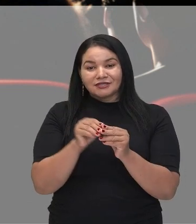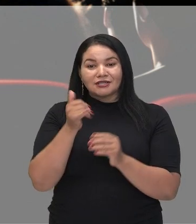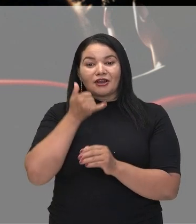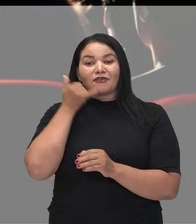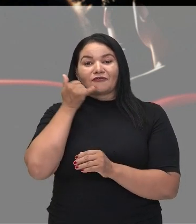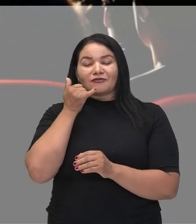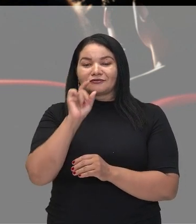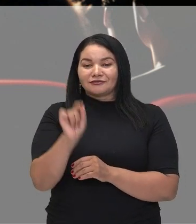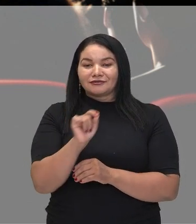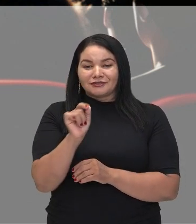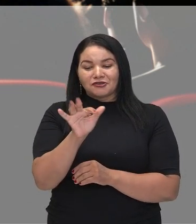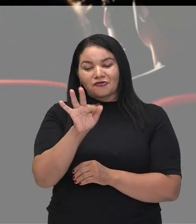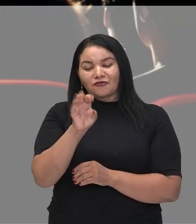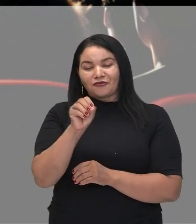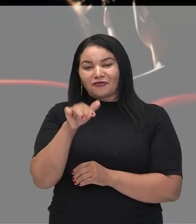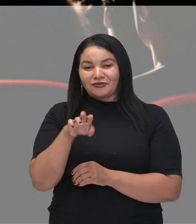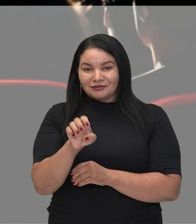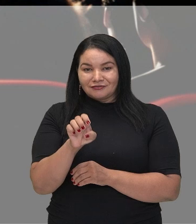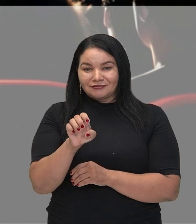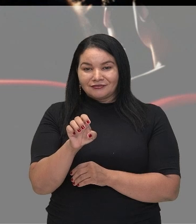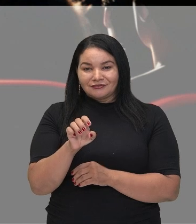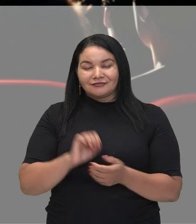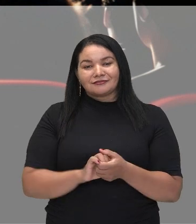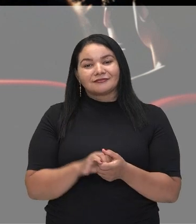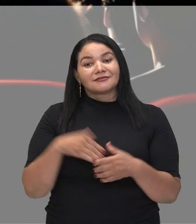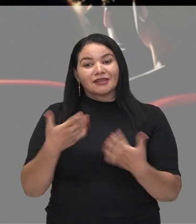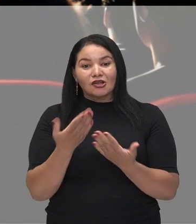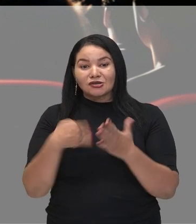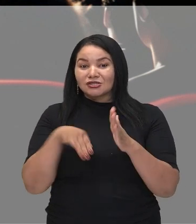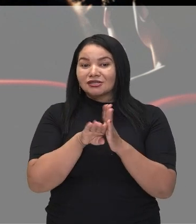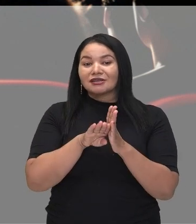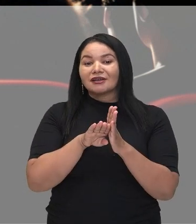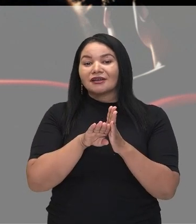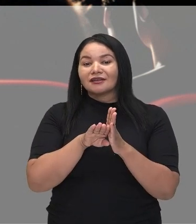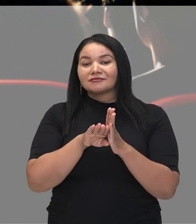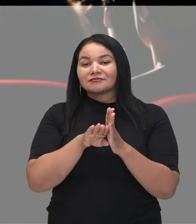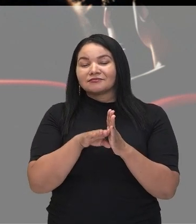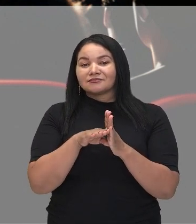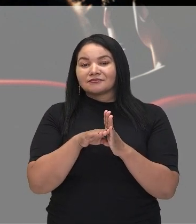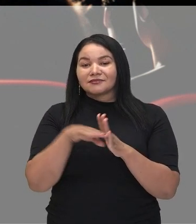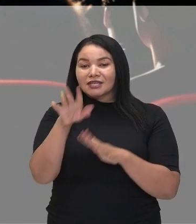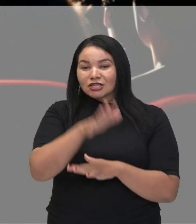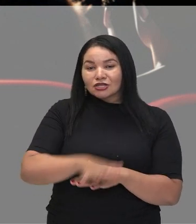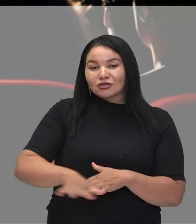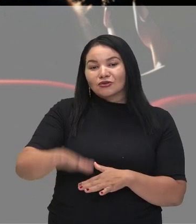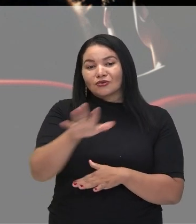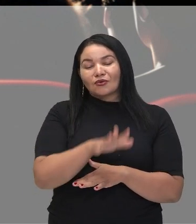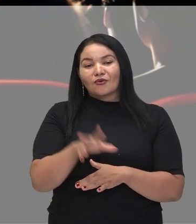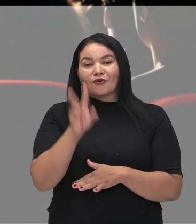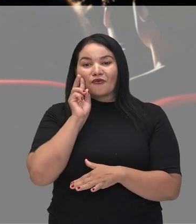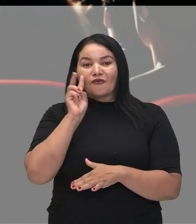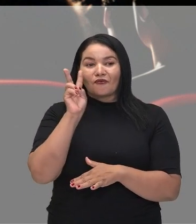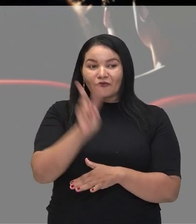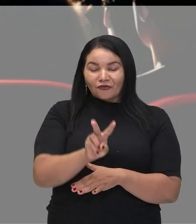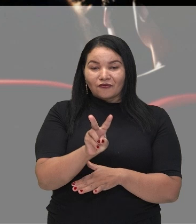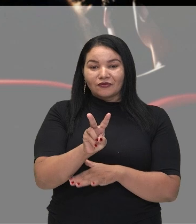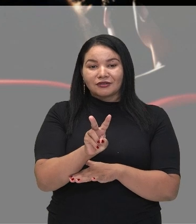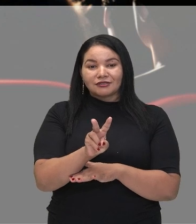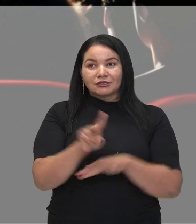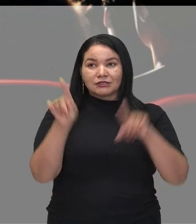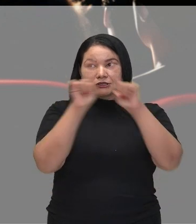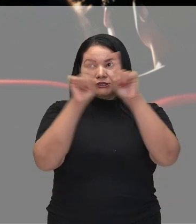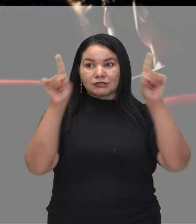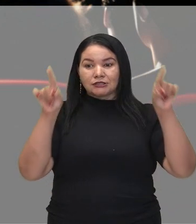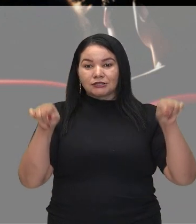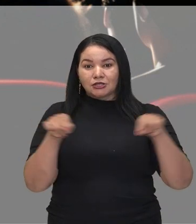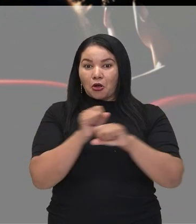Muito bem. Ao chegar, olha só, prosseguindo, ao chegar, todos foram recebidos